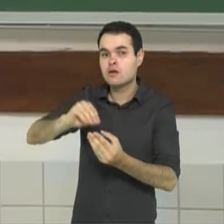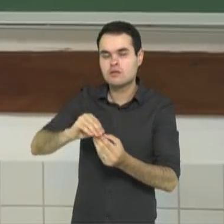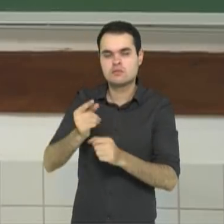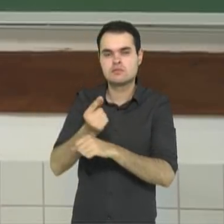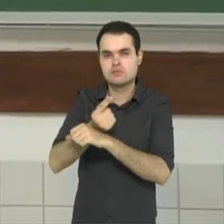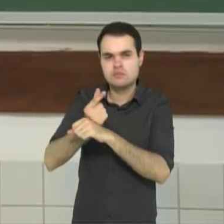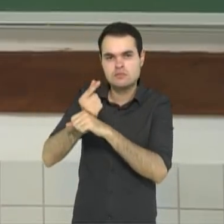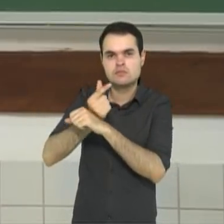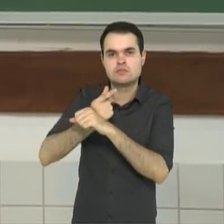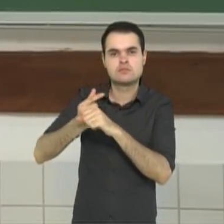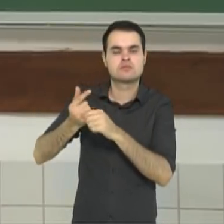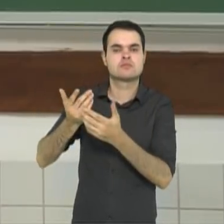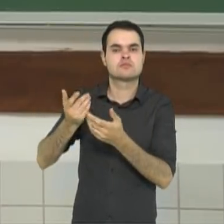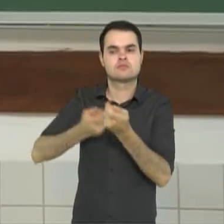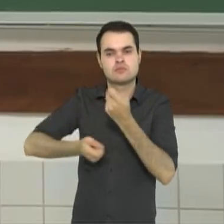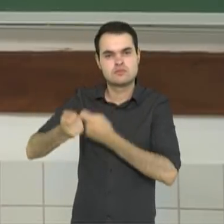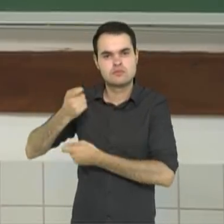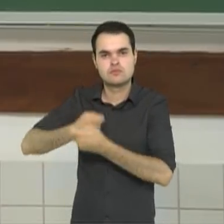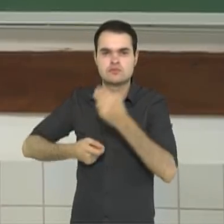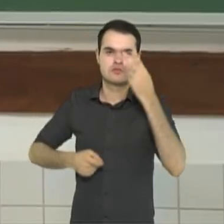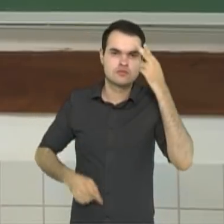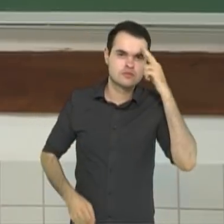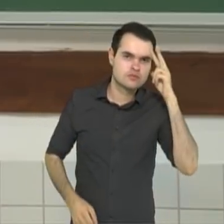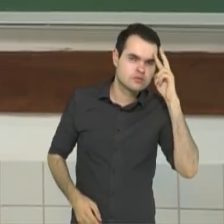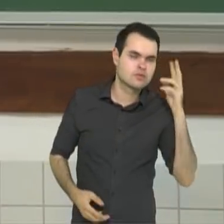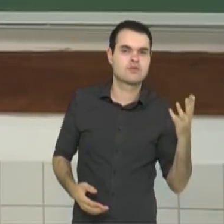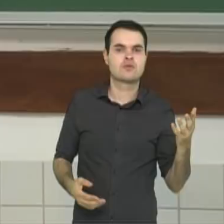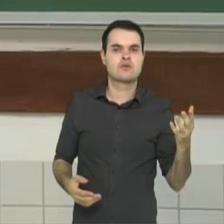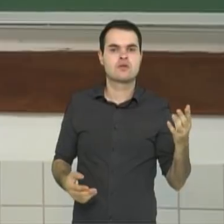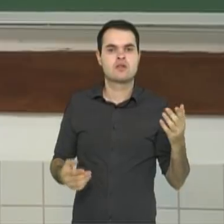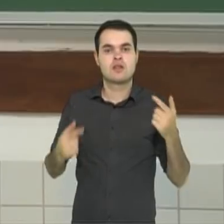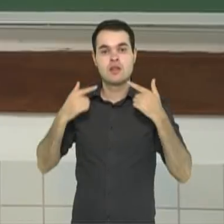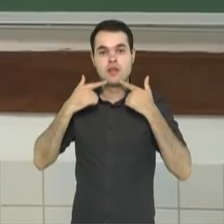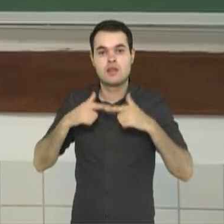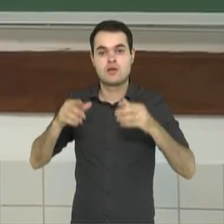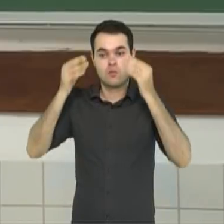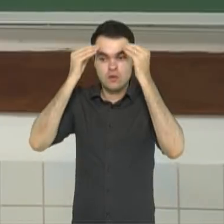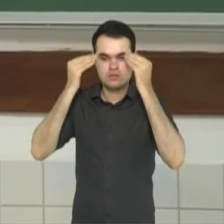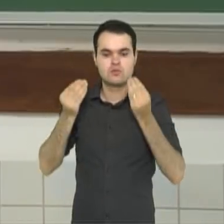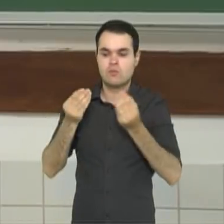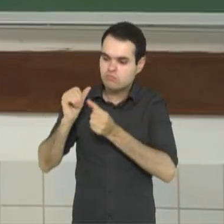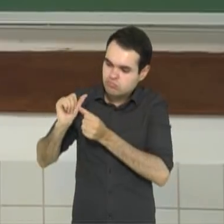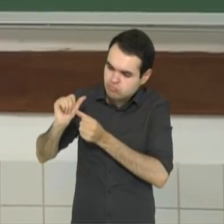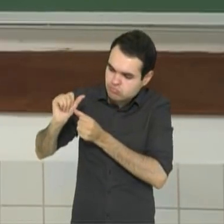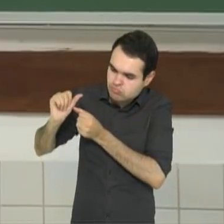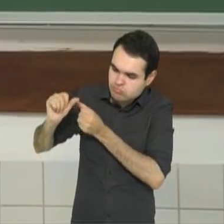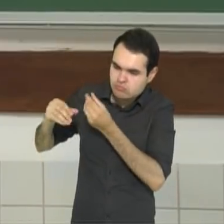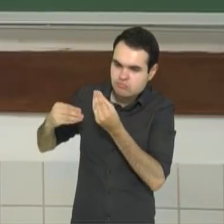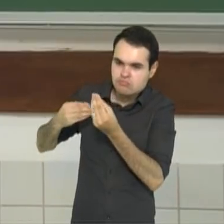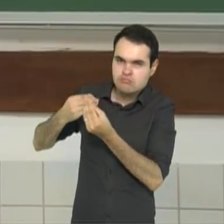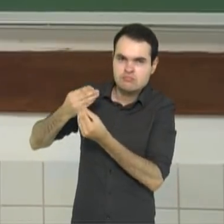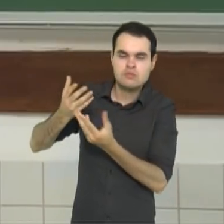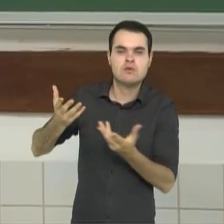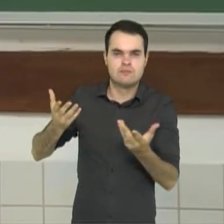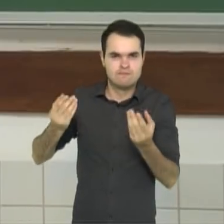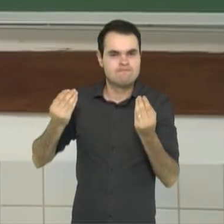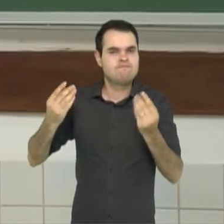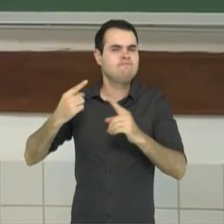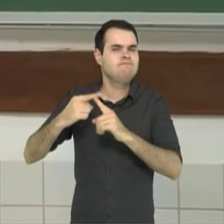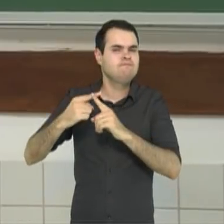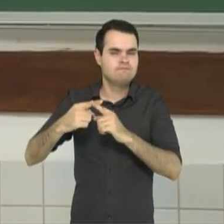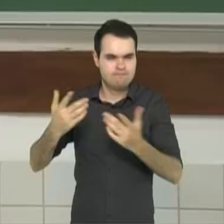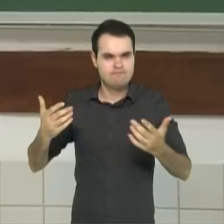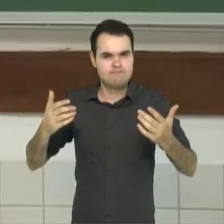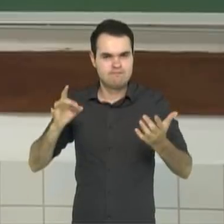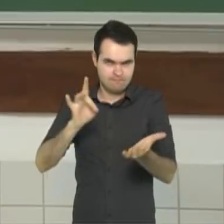economia, desde história, como que a nossa linguagem se fez, o porquê e para quê, não é verdade? Por